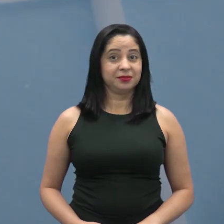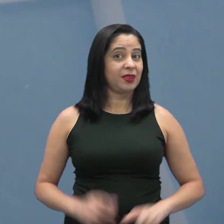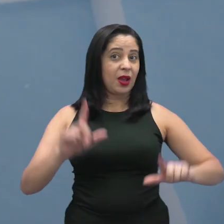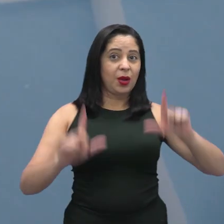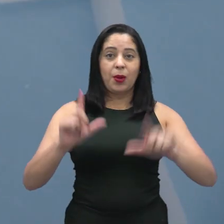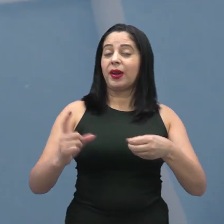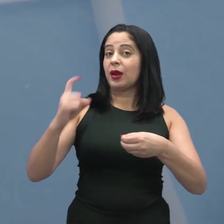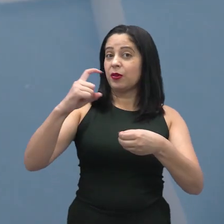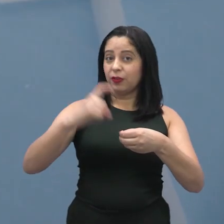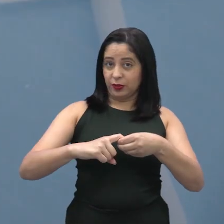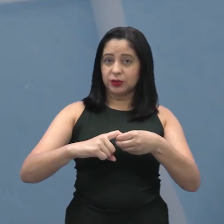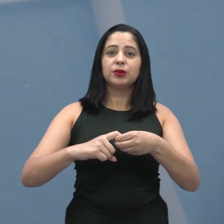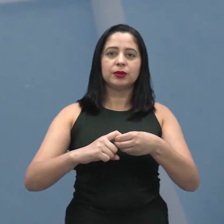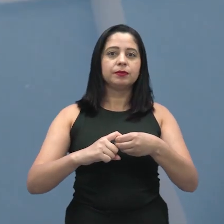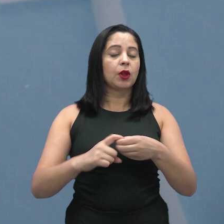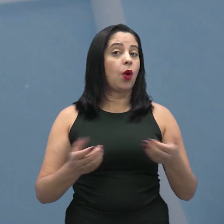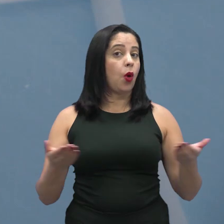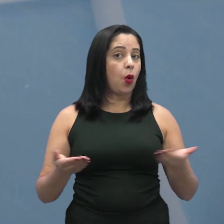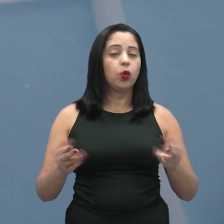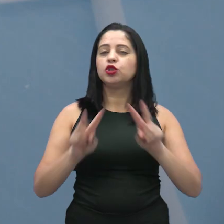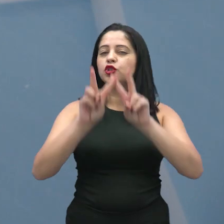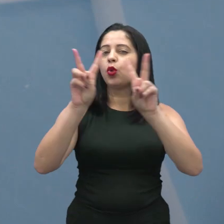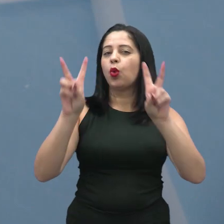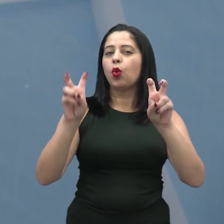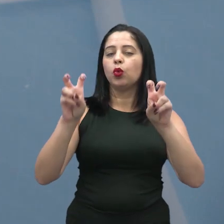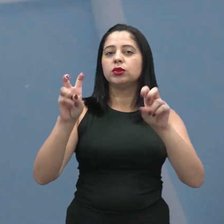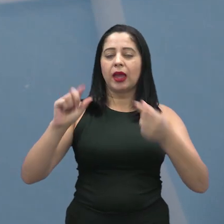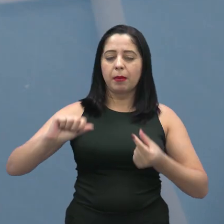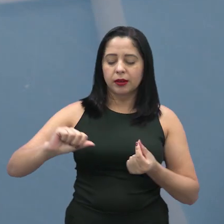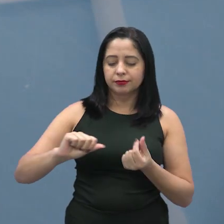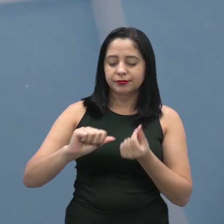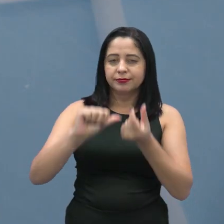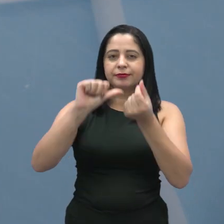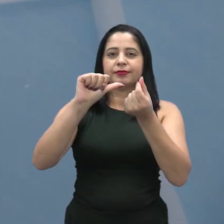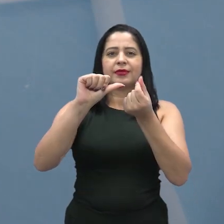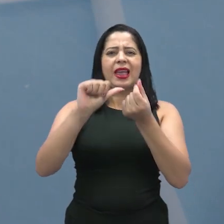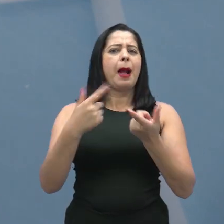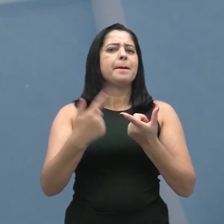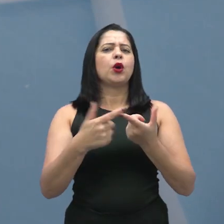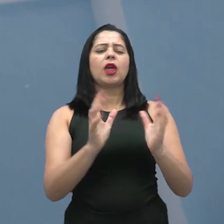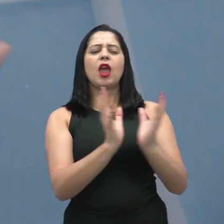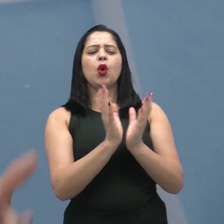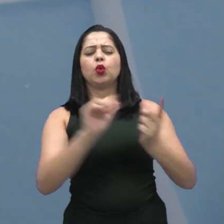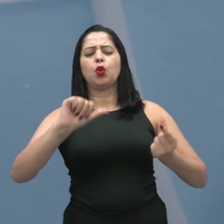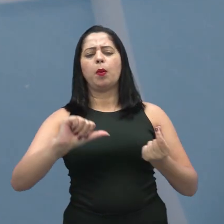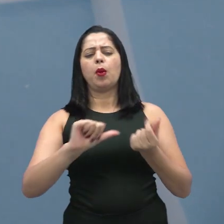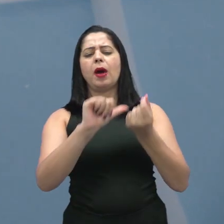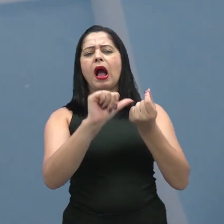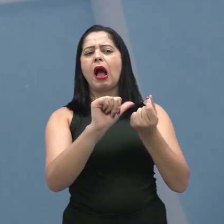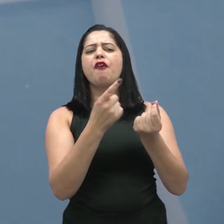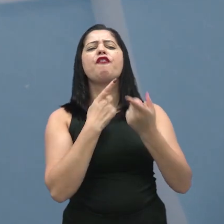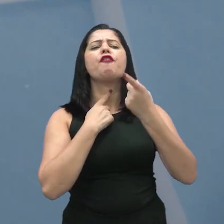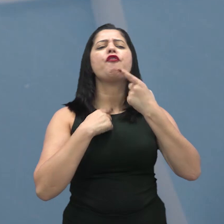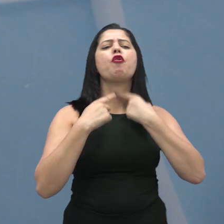Estamos de volta com Diálogos da Cidade. Hoje estamos falando sobre classe média. O que a classe média brasileira